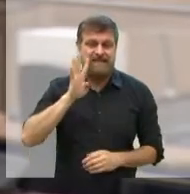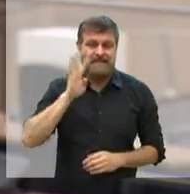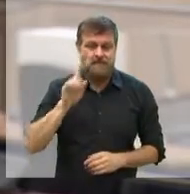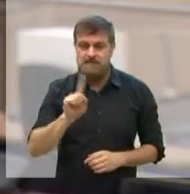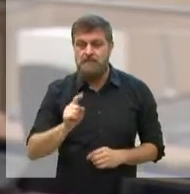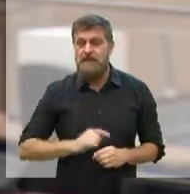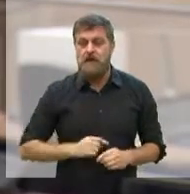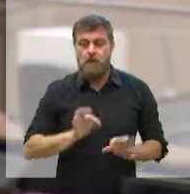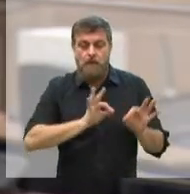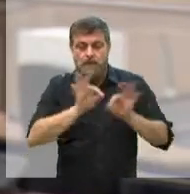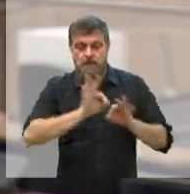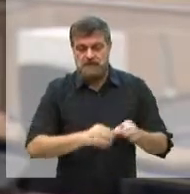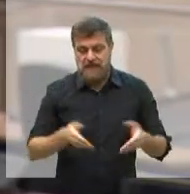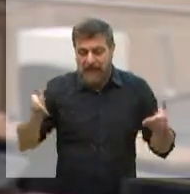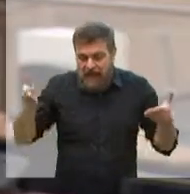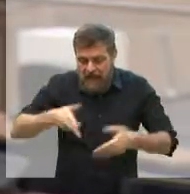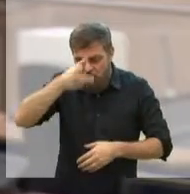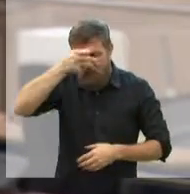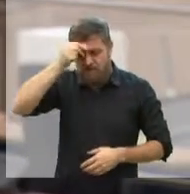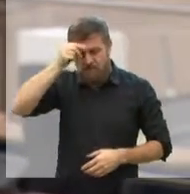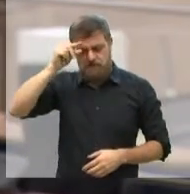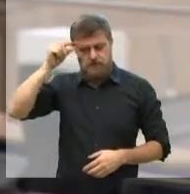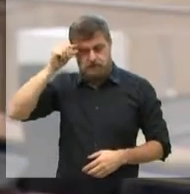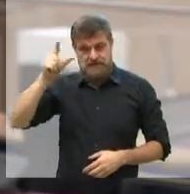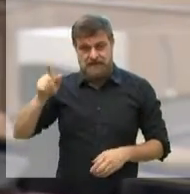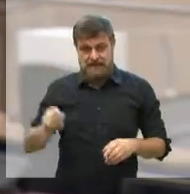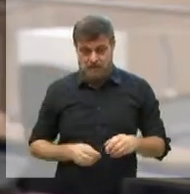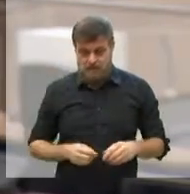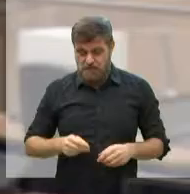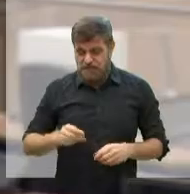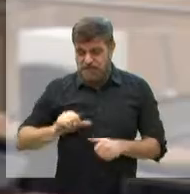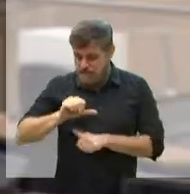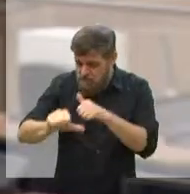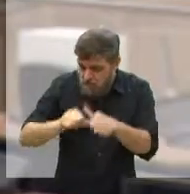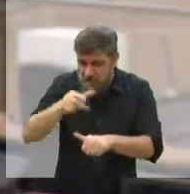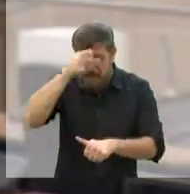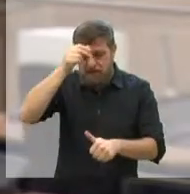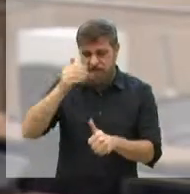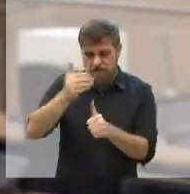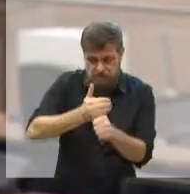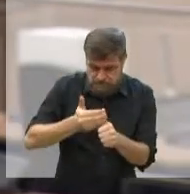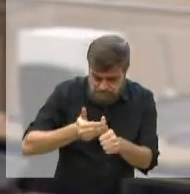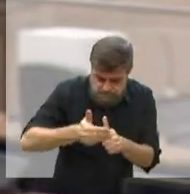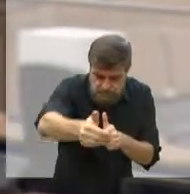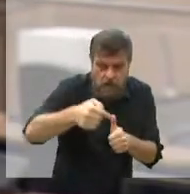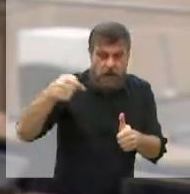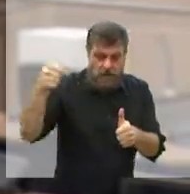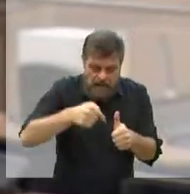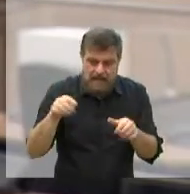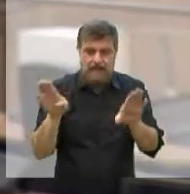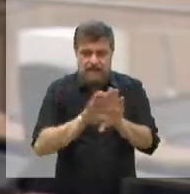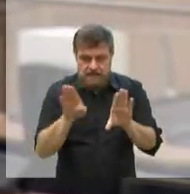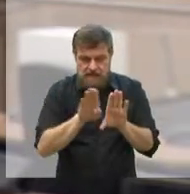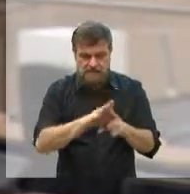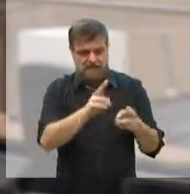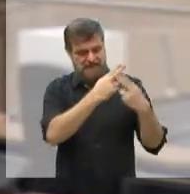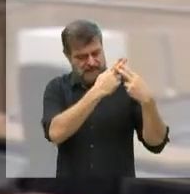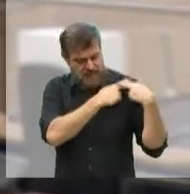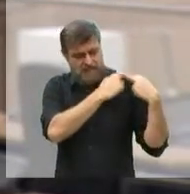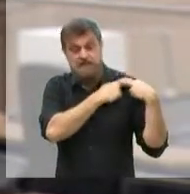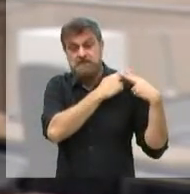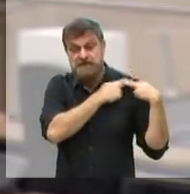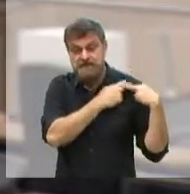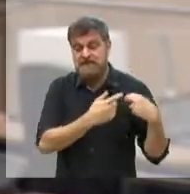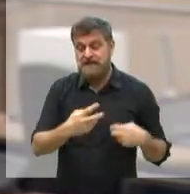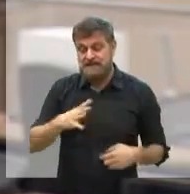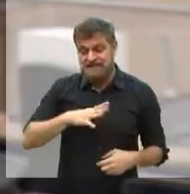de governo, que ele fosse um projeto de Estado. Que o governo que assumisse a responsabilidade da próxima